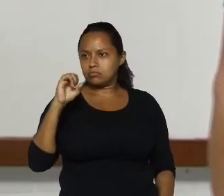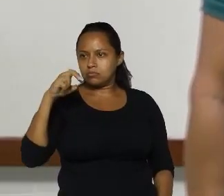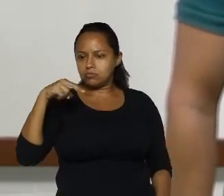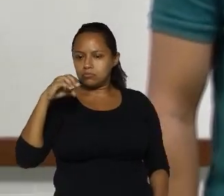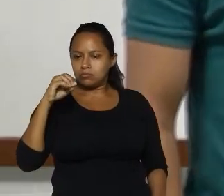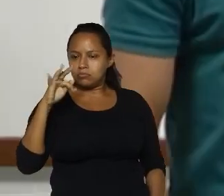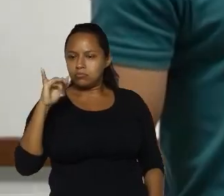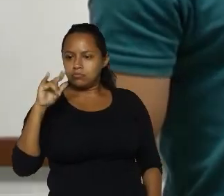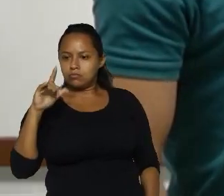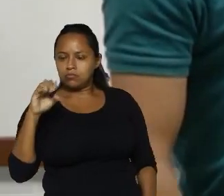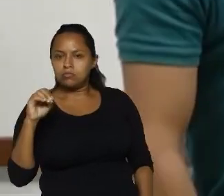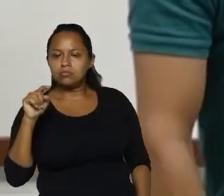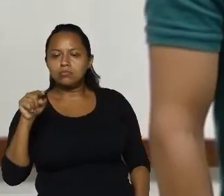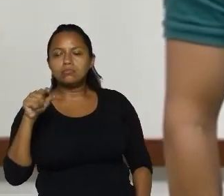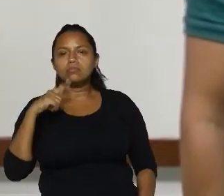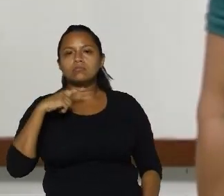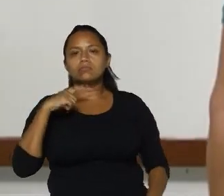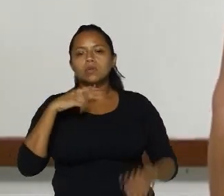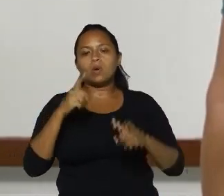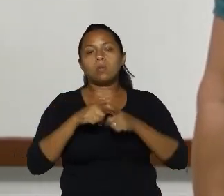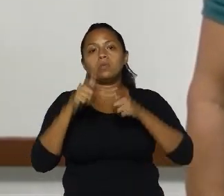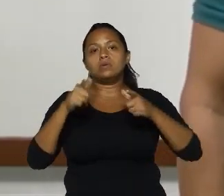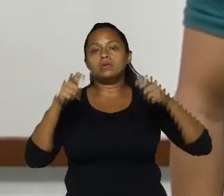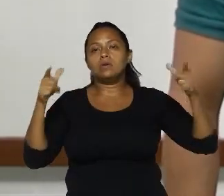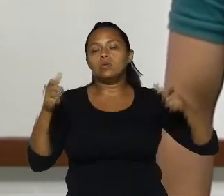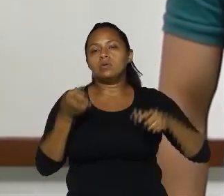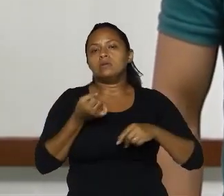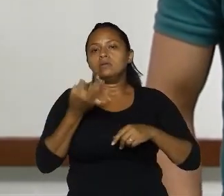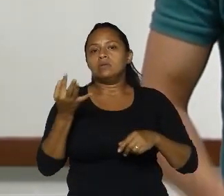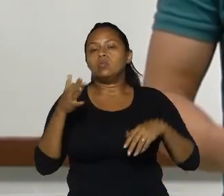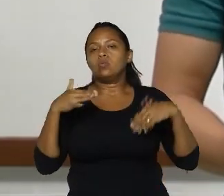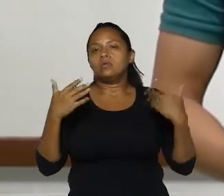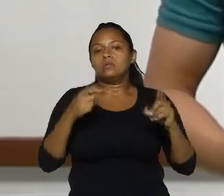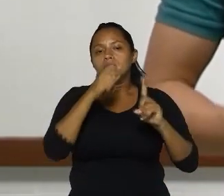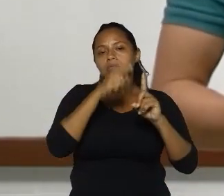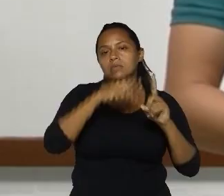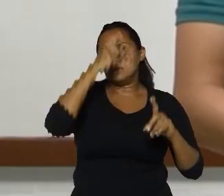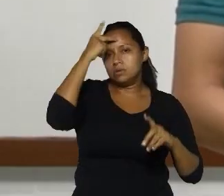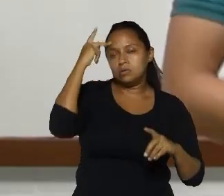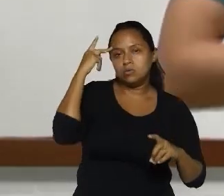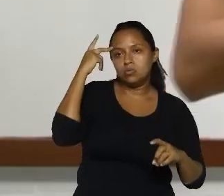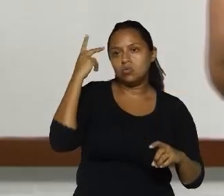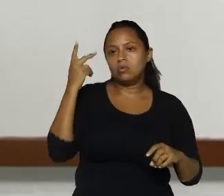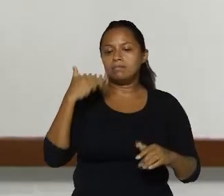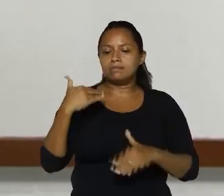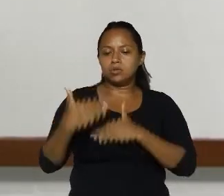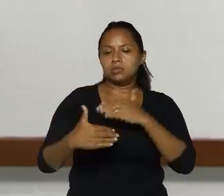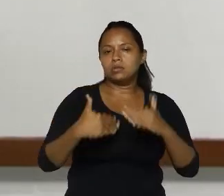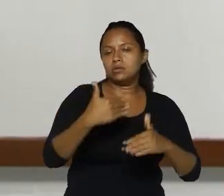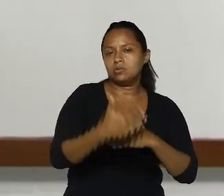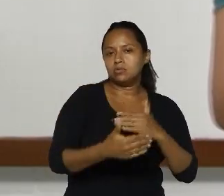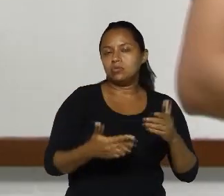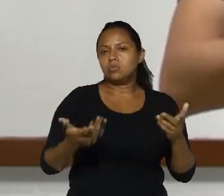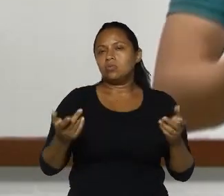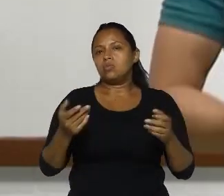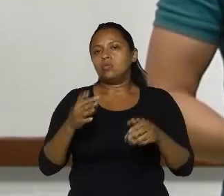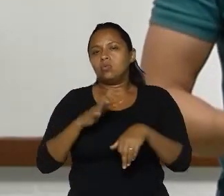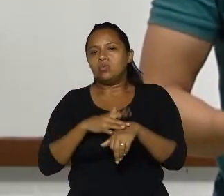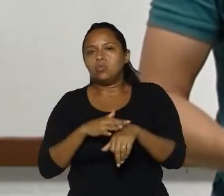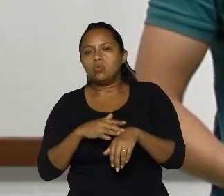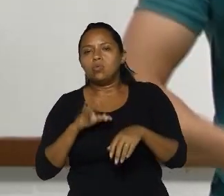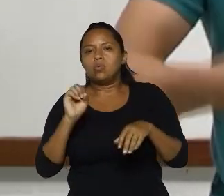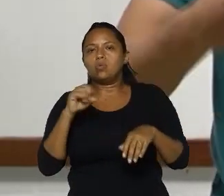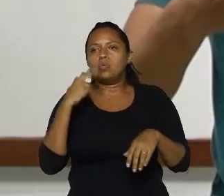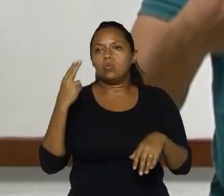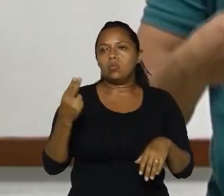Essas células, elas vão aumentar em quantidade quando o indivíduo está num processo alérgico ou então